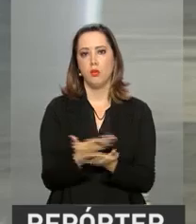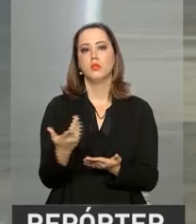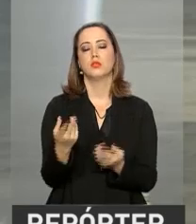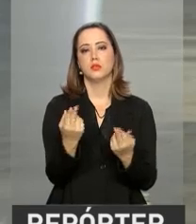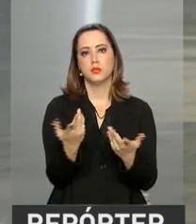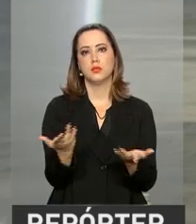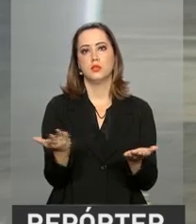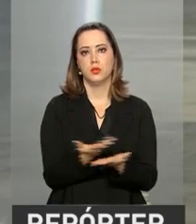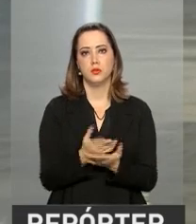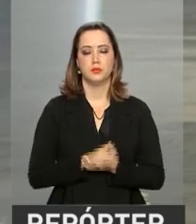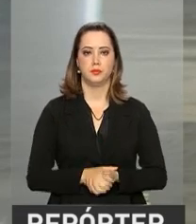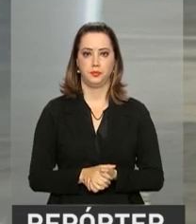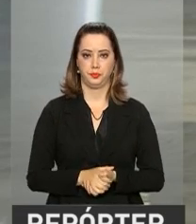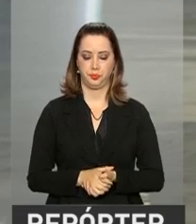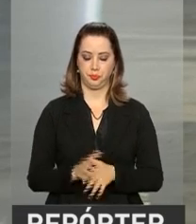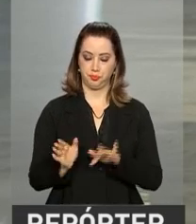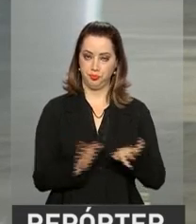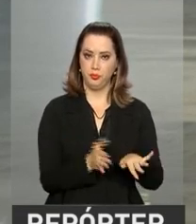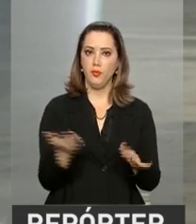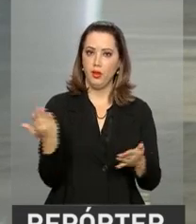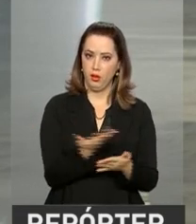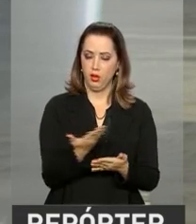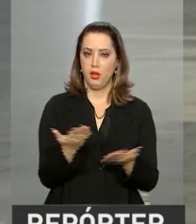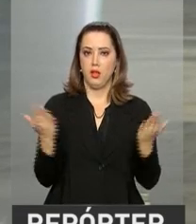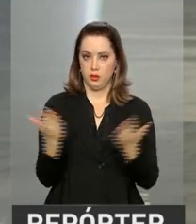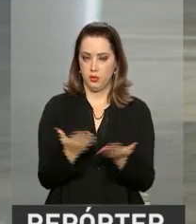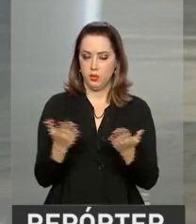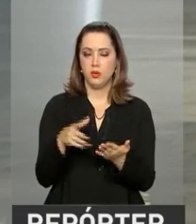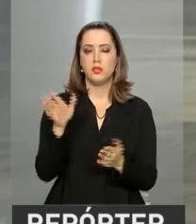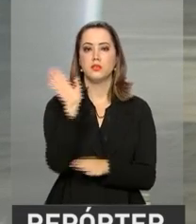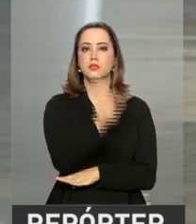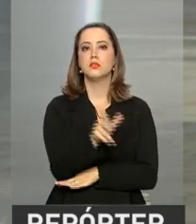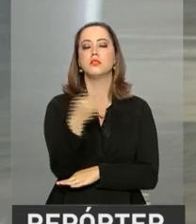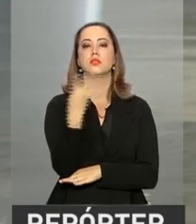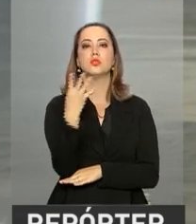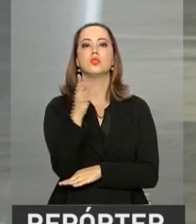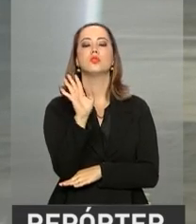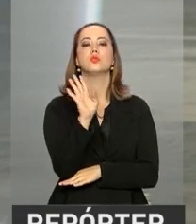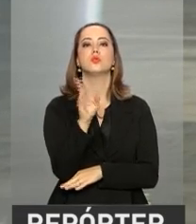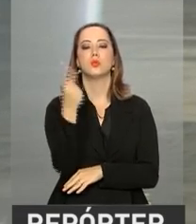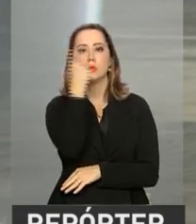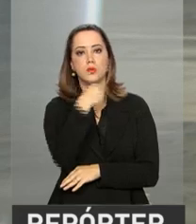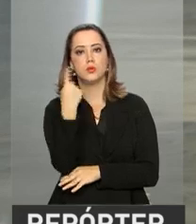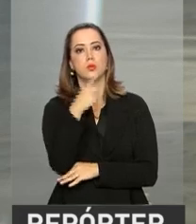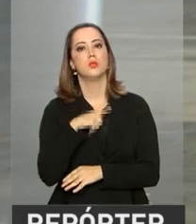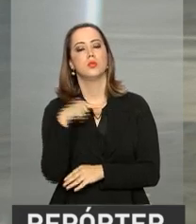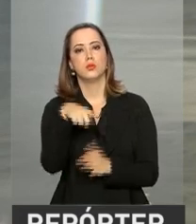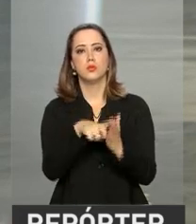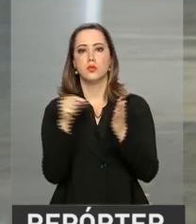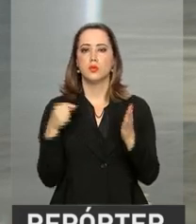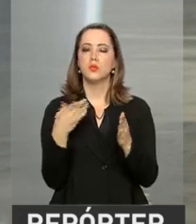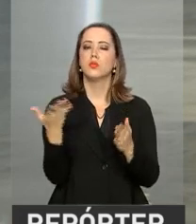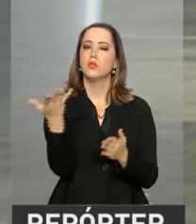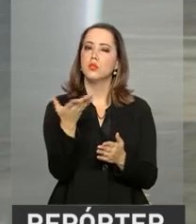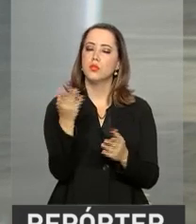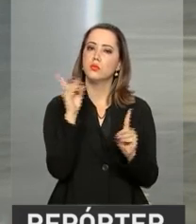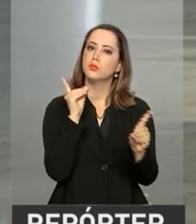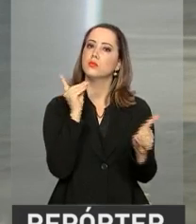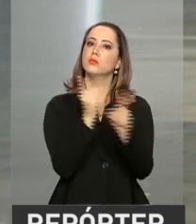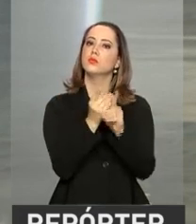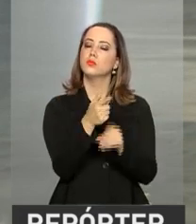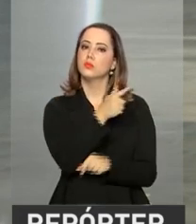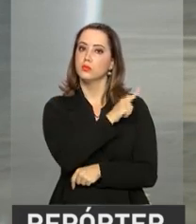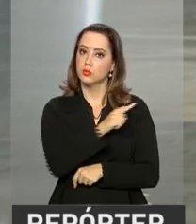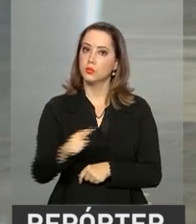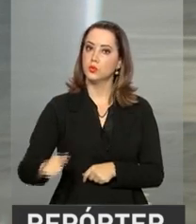momento e agora à tarde às 4 horas também aqui no Palácio do Planalto Michel termer recebe o governador do Amapá valdeis gos e